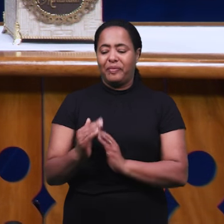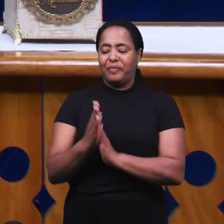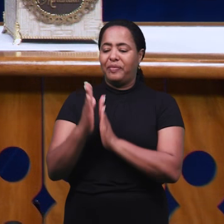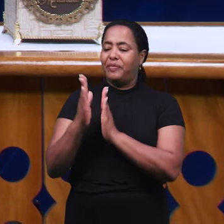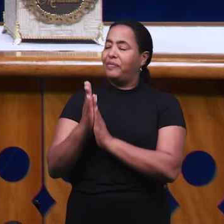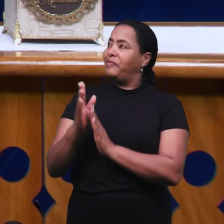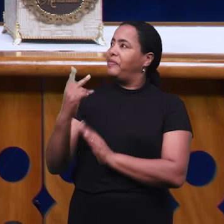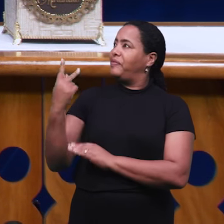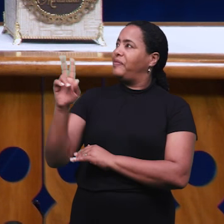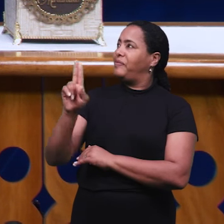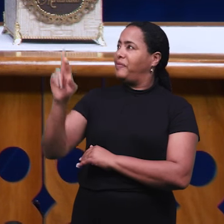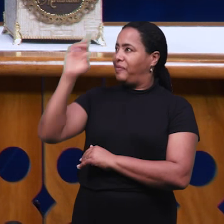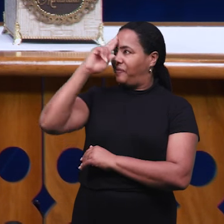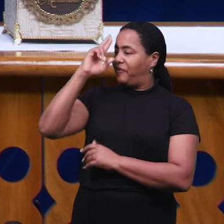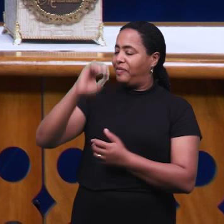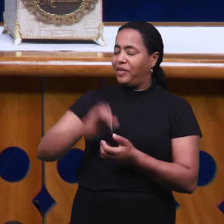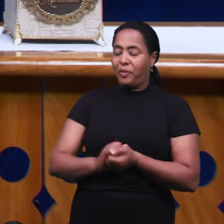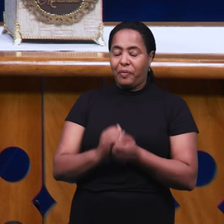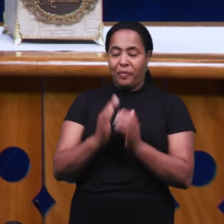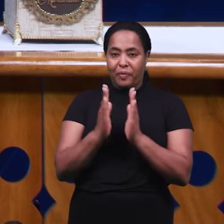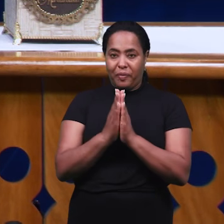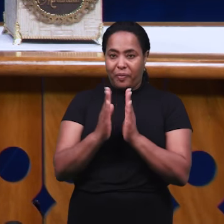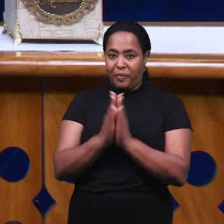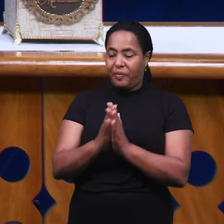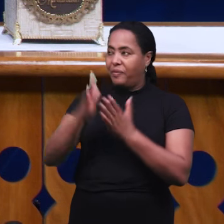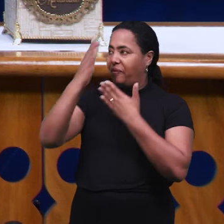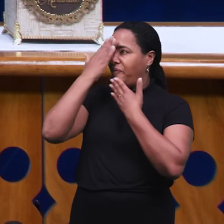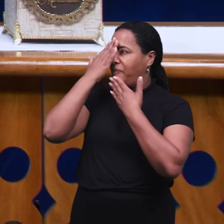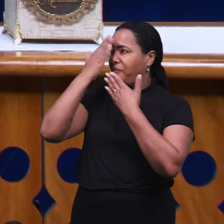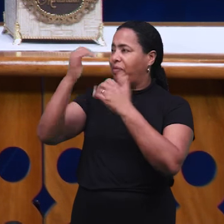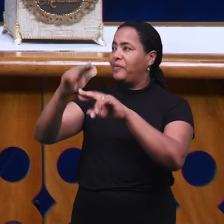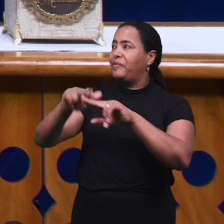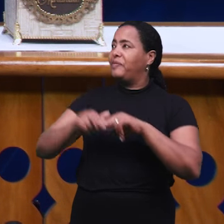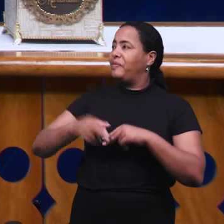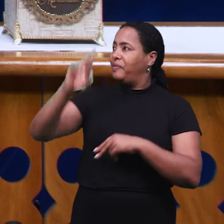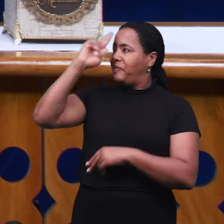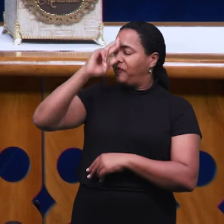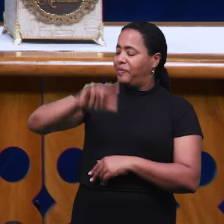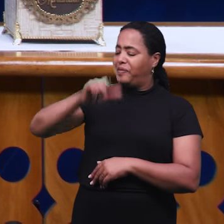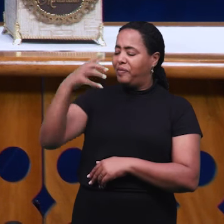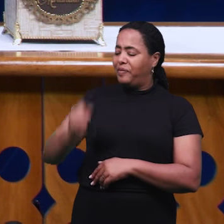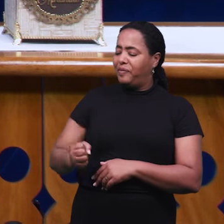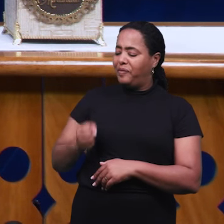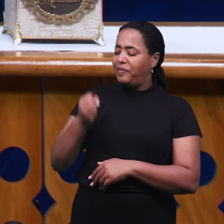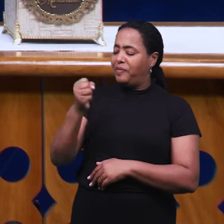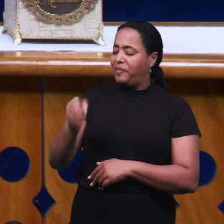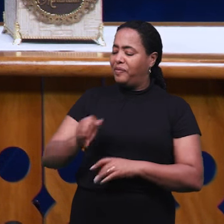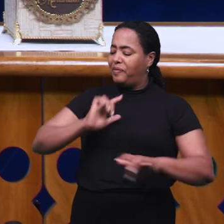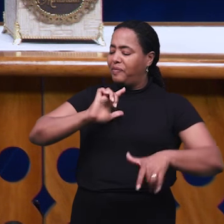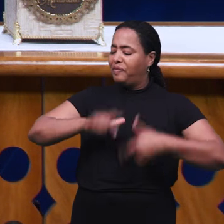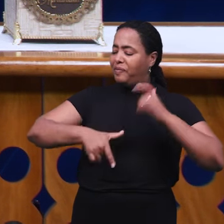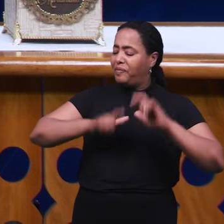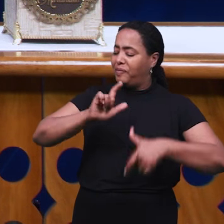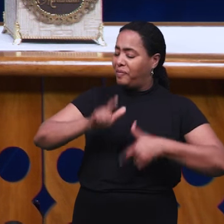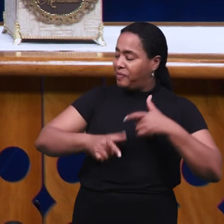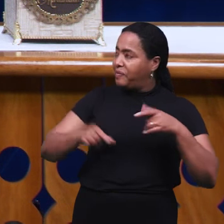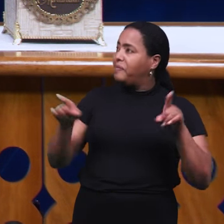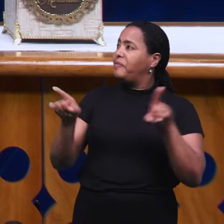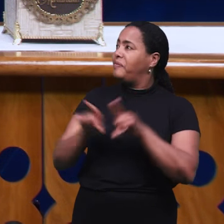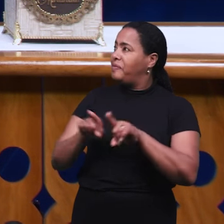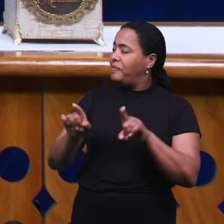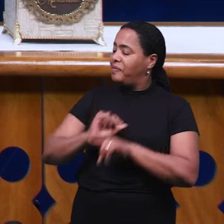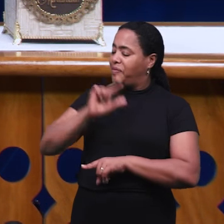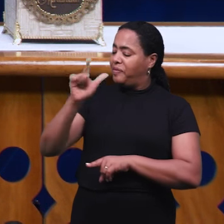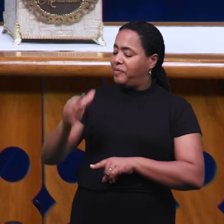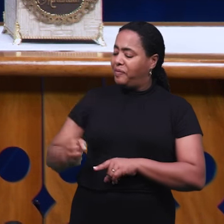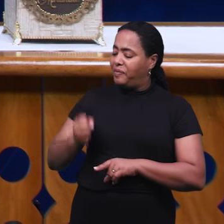Louvado seja o teu nome, Senhor. Nós te bendizemos, Senhor, porque tu és o pastor de Israel. E tens sido pastor do